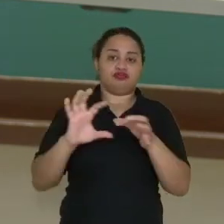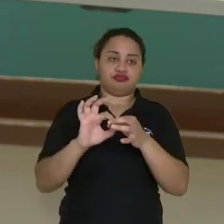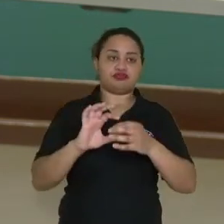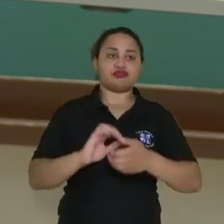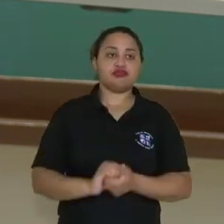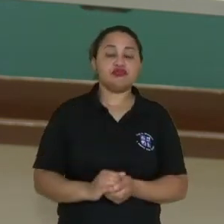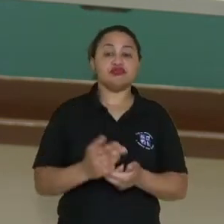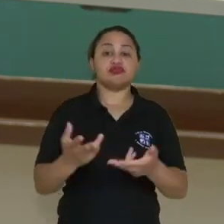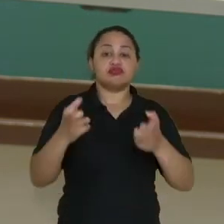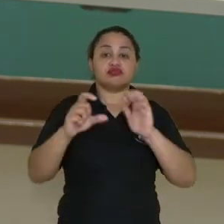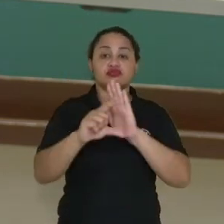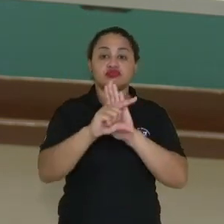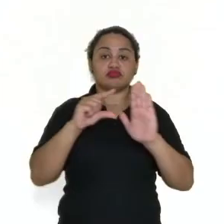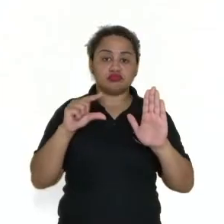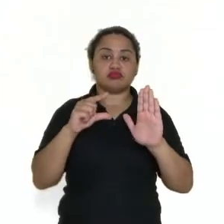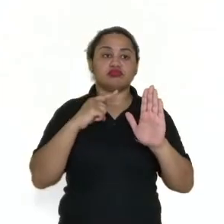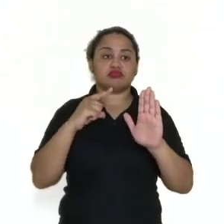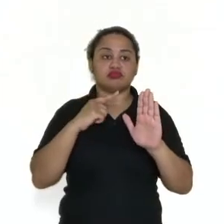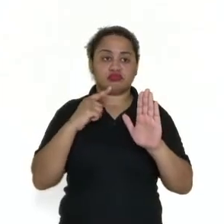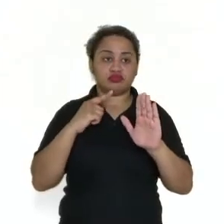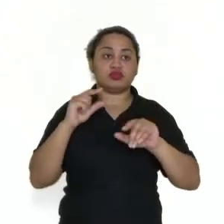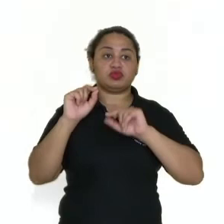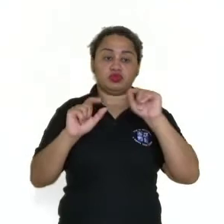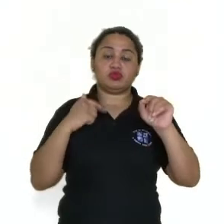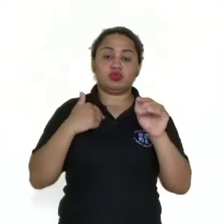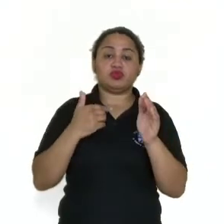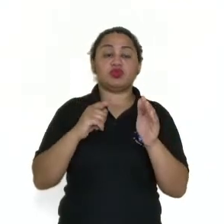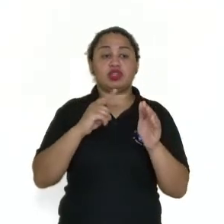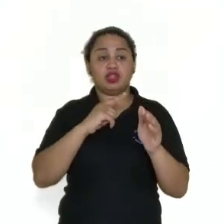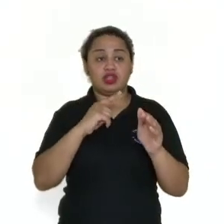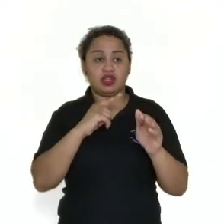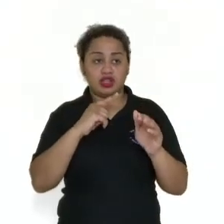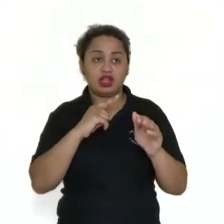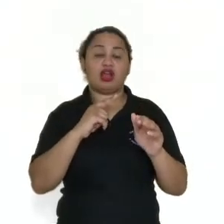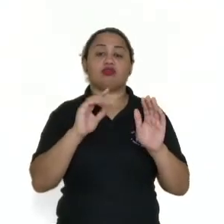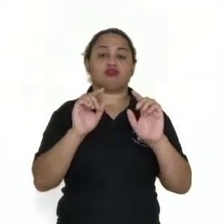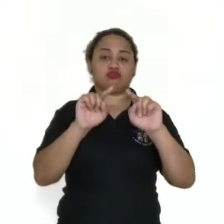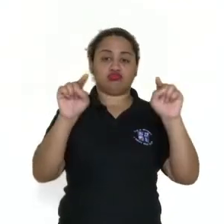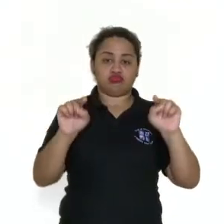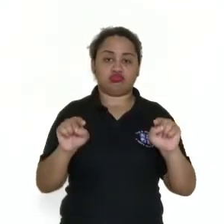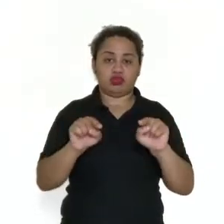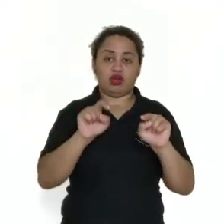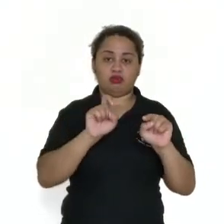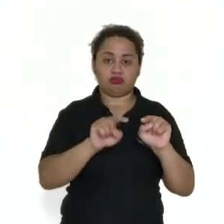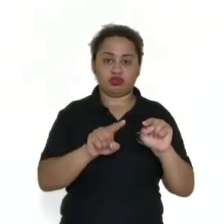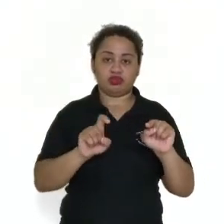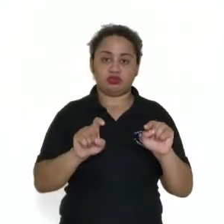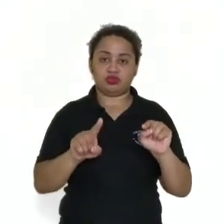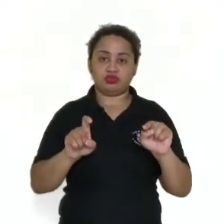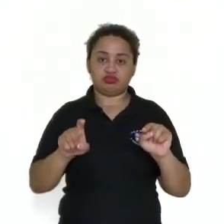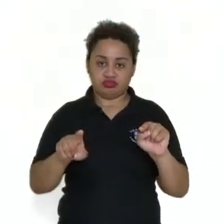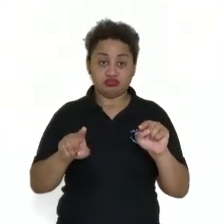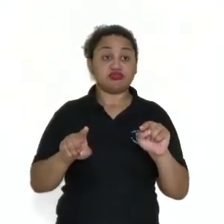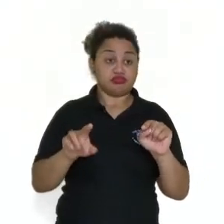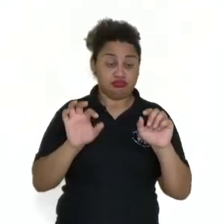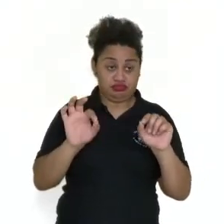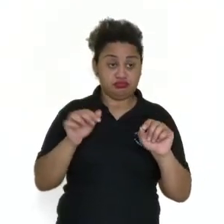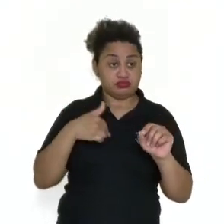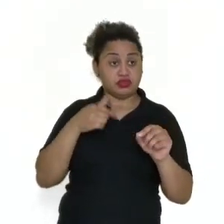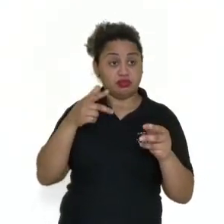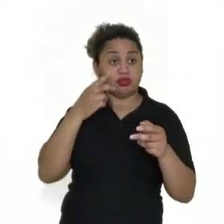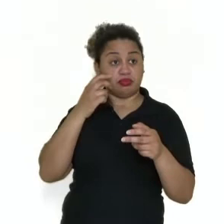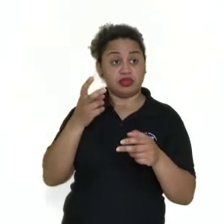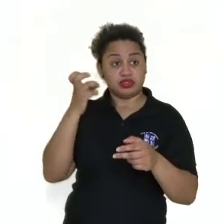aqui o fragmento, né? No início nós temos ali a presença dos colchetes e dentro dos colchetes as reticências.